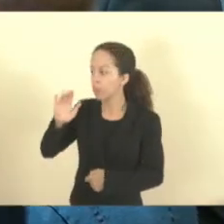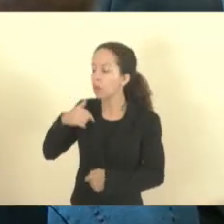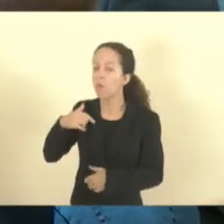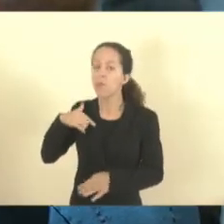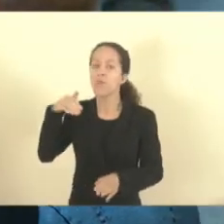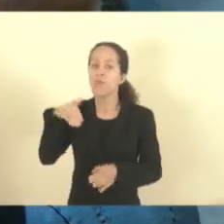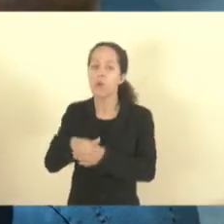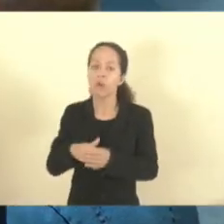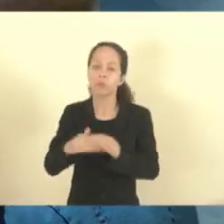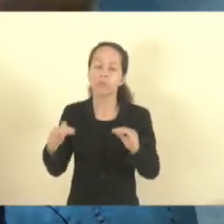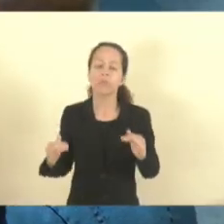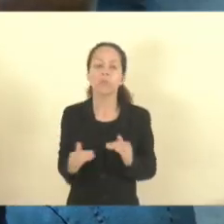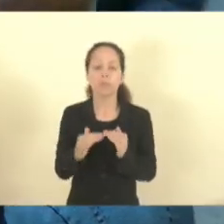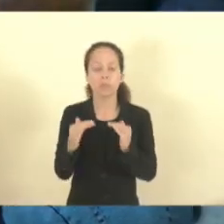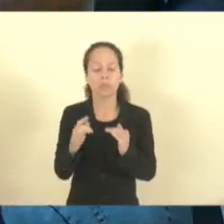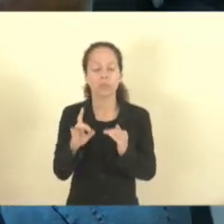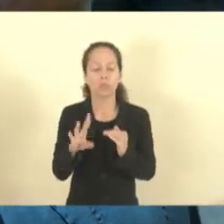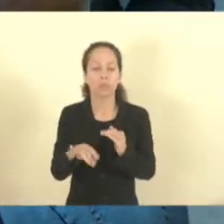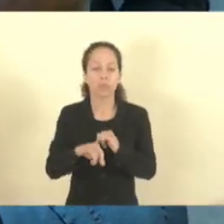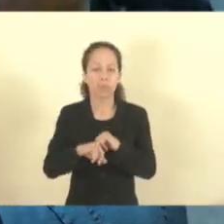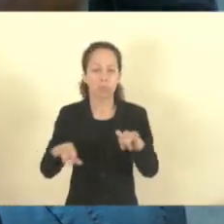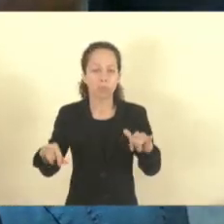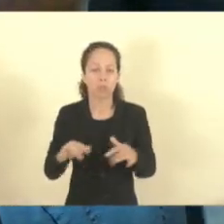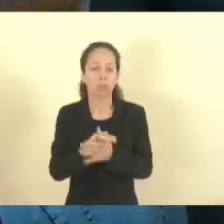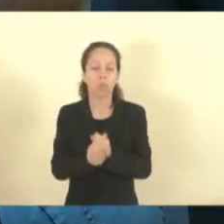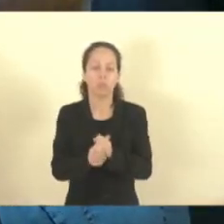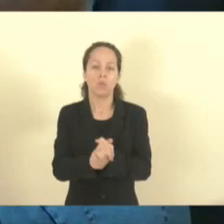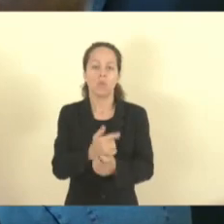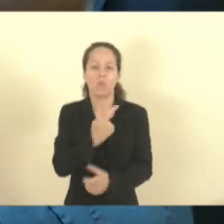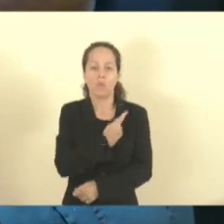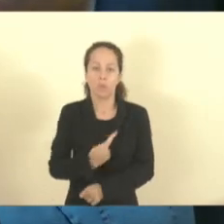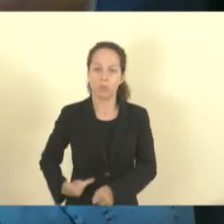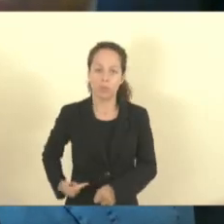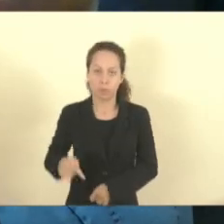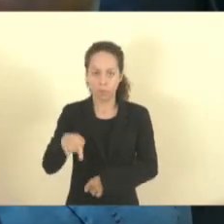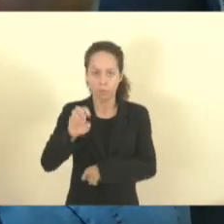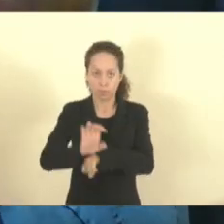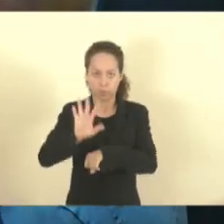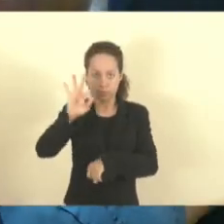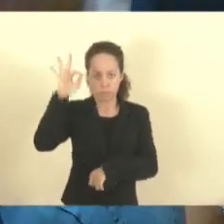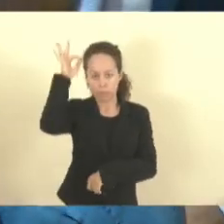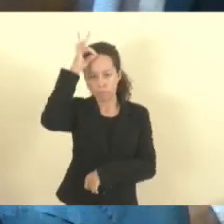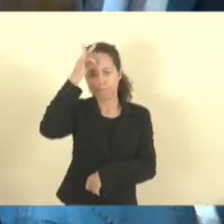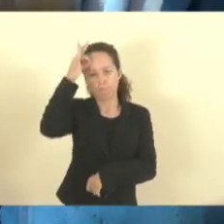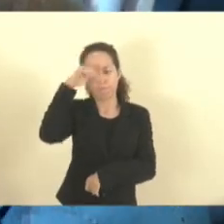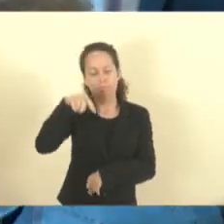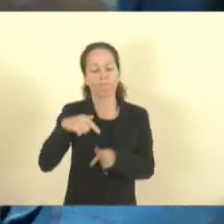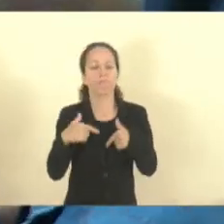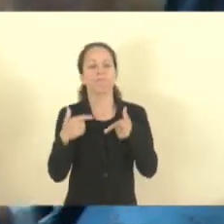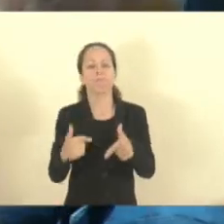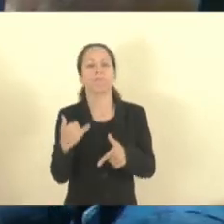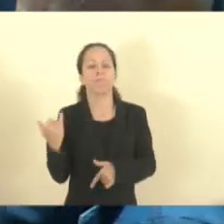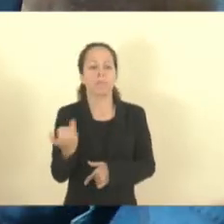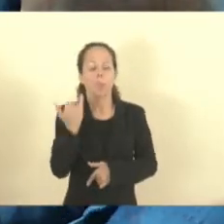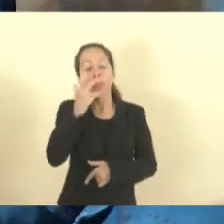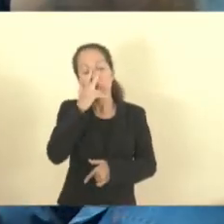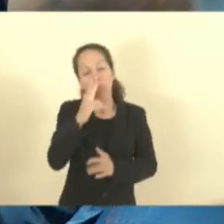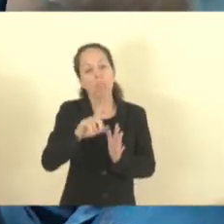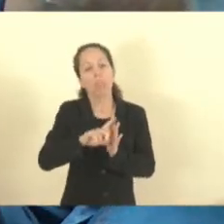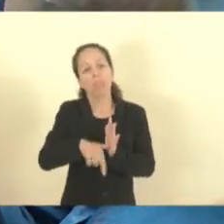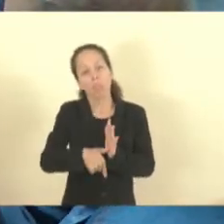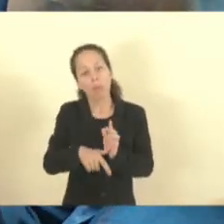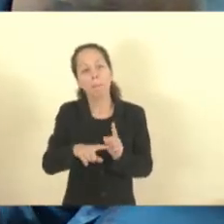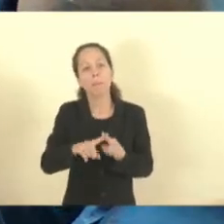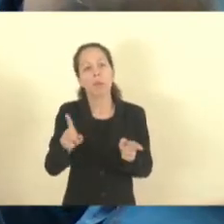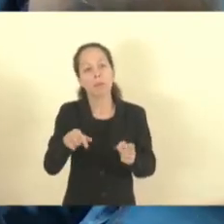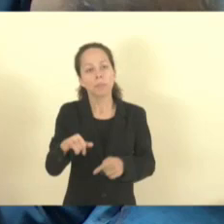favorável. Eu queria só registrar, cumprimentar o governador do Estado, o governo do Estado. Essa medida é muito importante, tardia, mas antes tarde do que